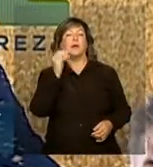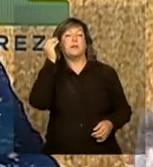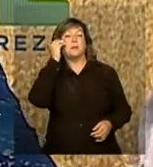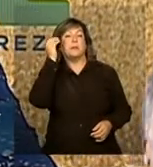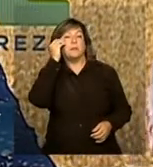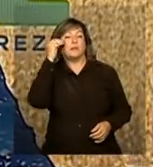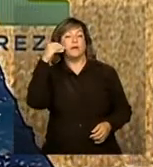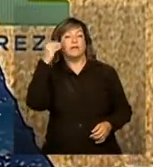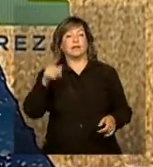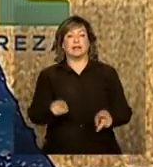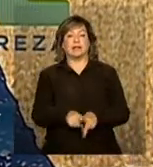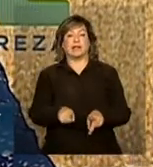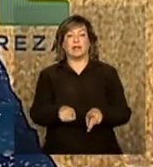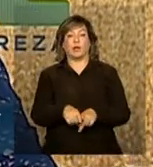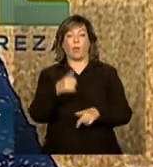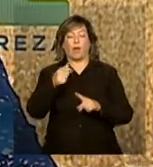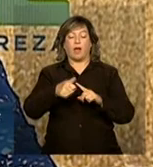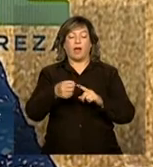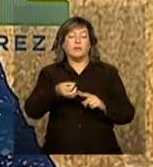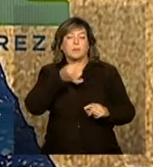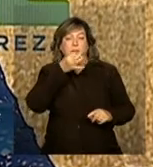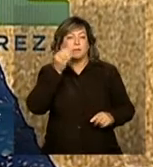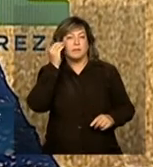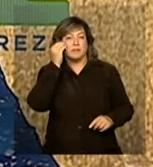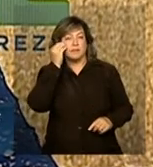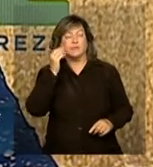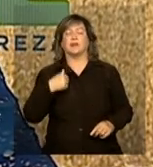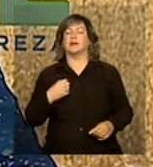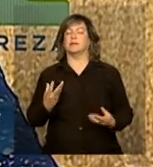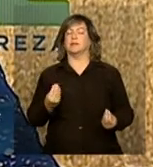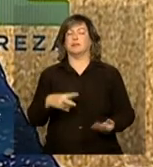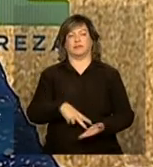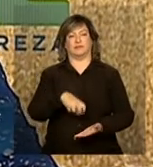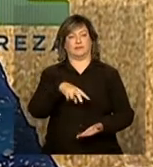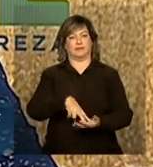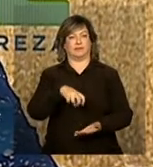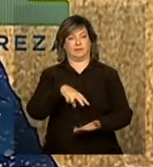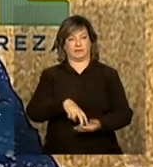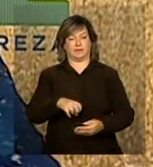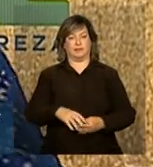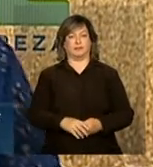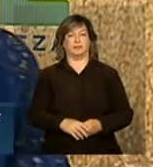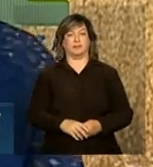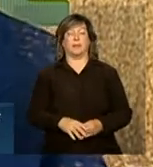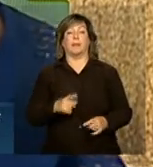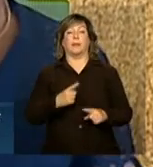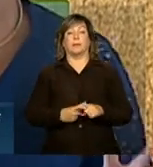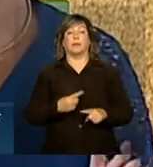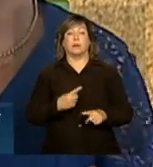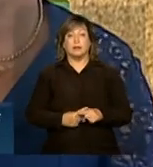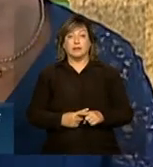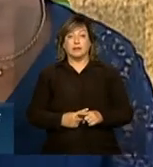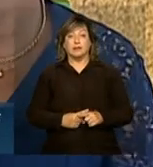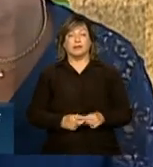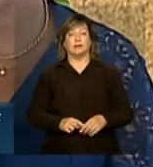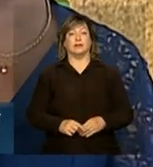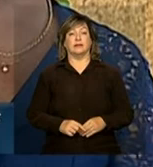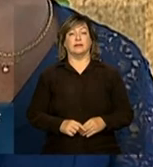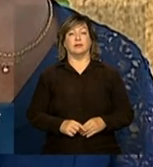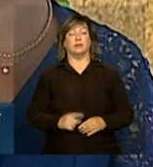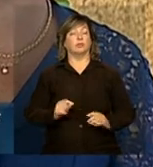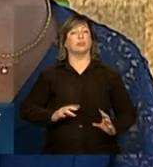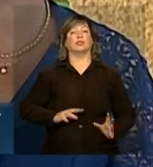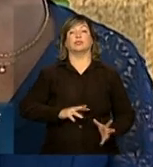também um grão de soja. É uma imensa alegria, porque no